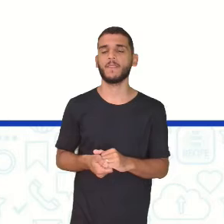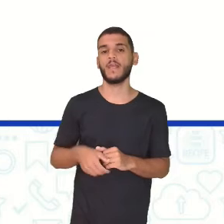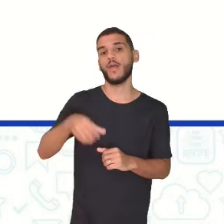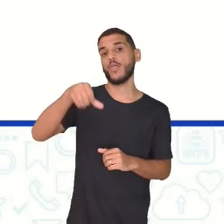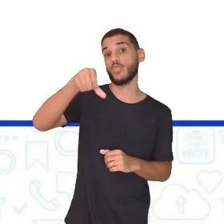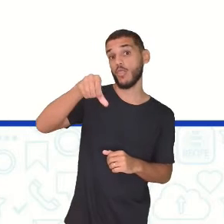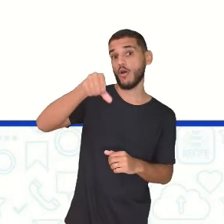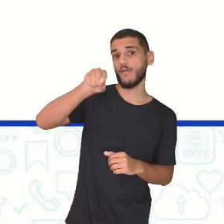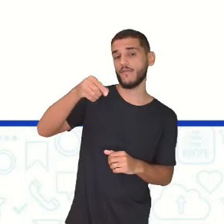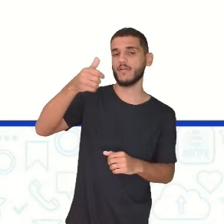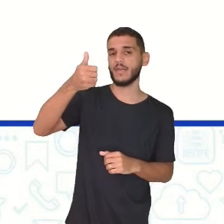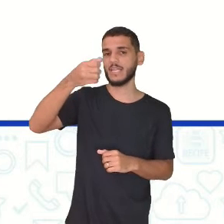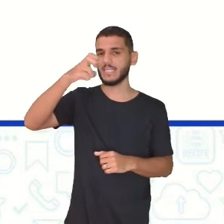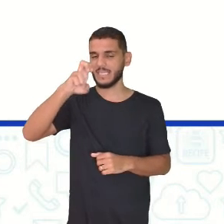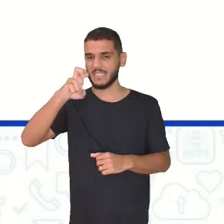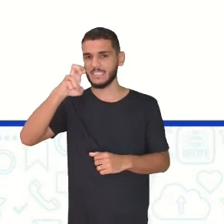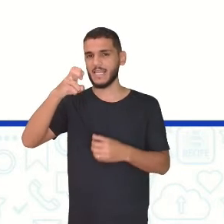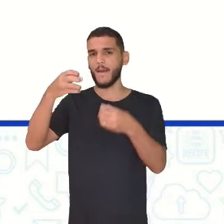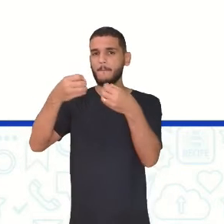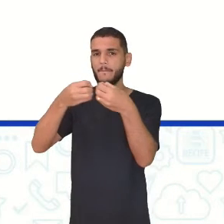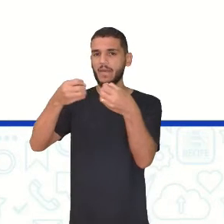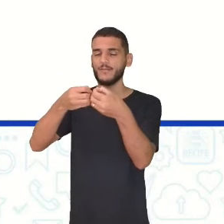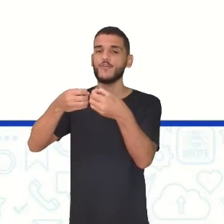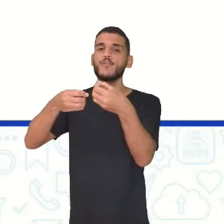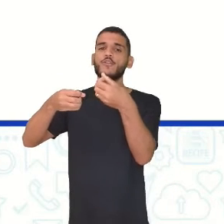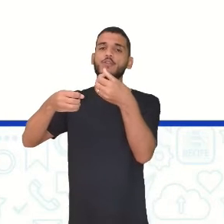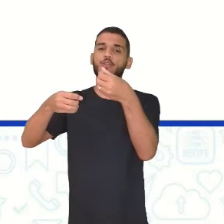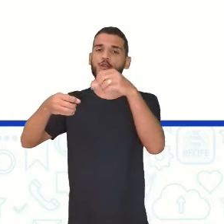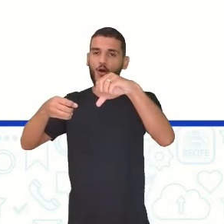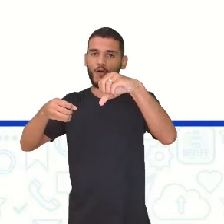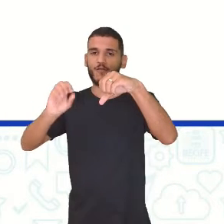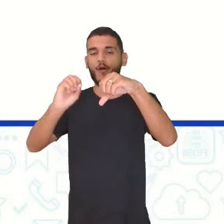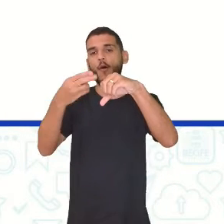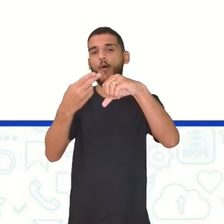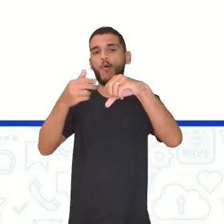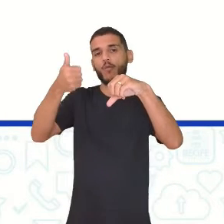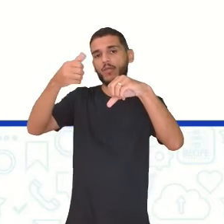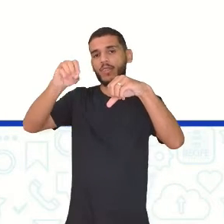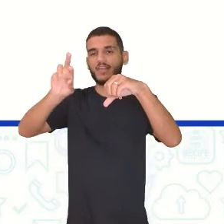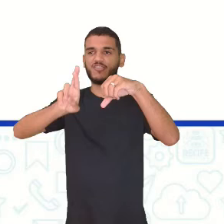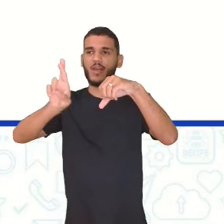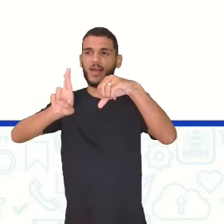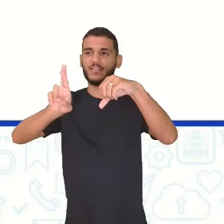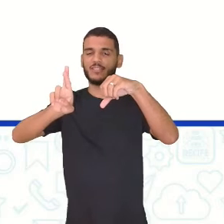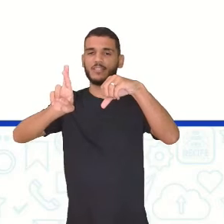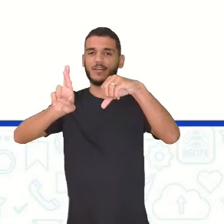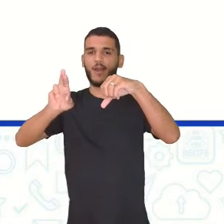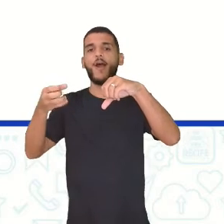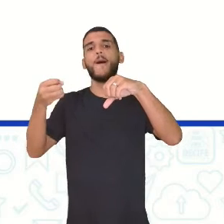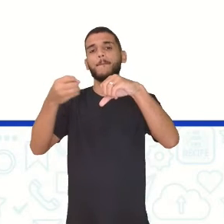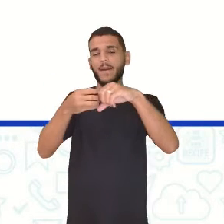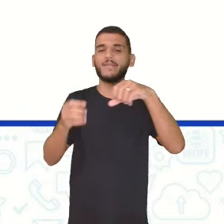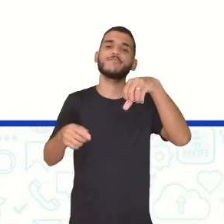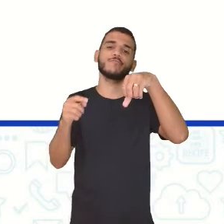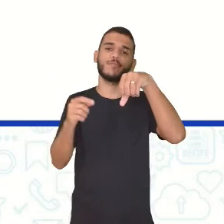9,15 está mais próximo de R$ 9,00 ou de R$ 10,00? De R$ 9,00. E R$